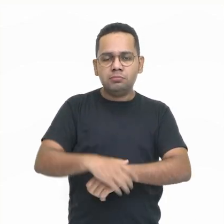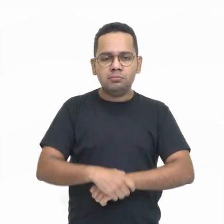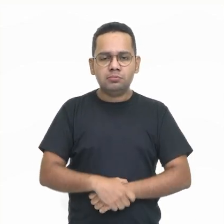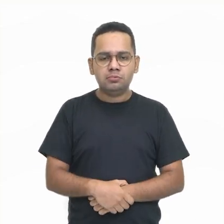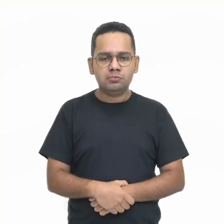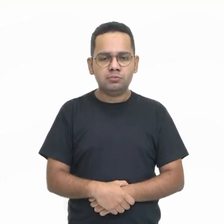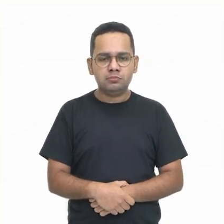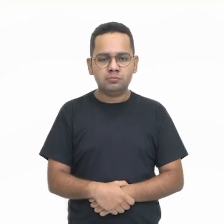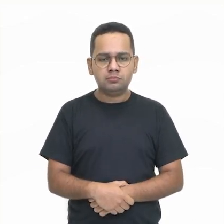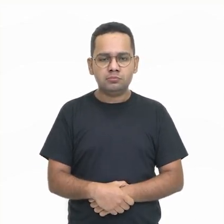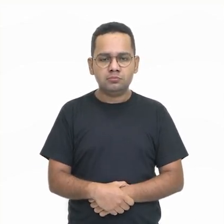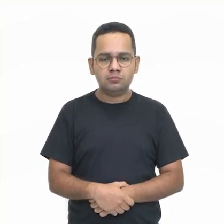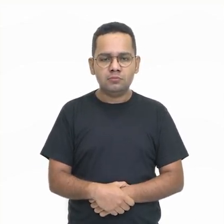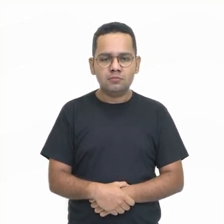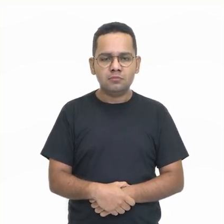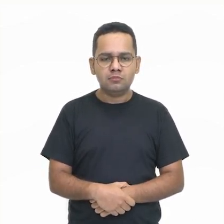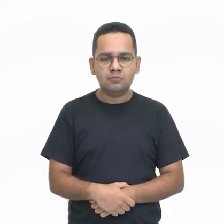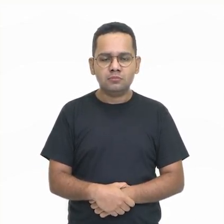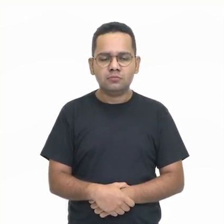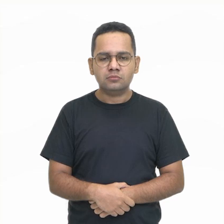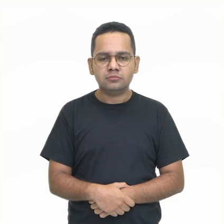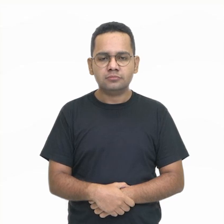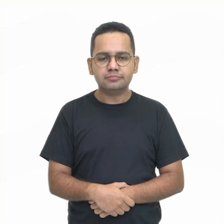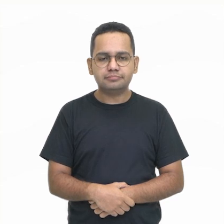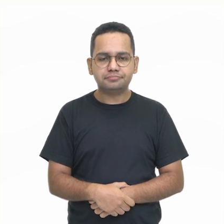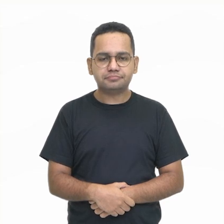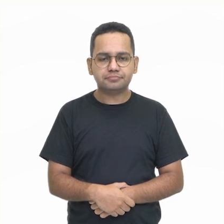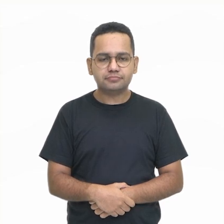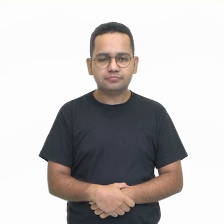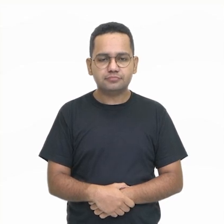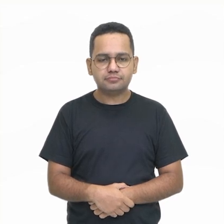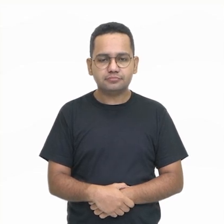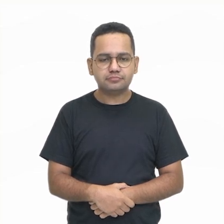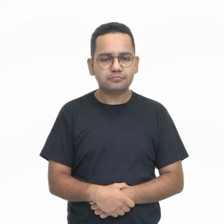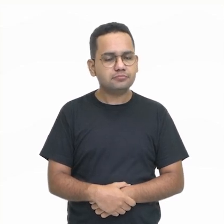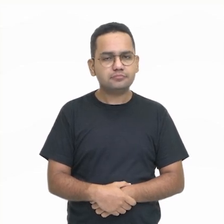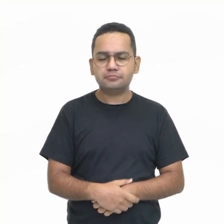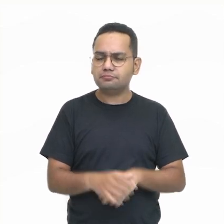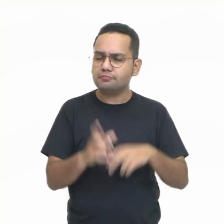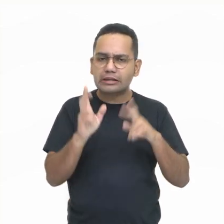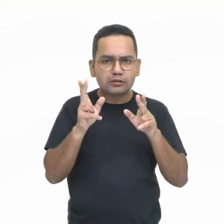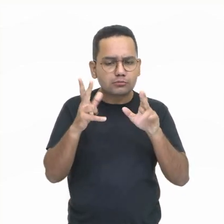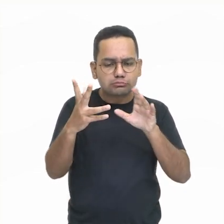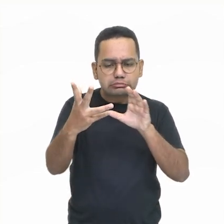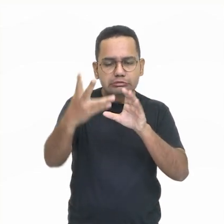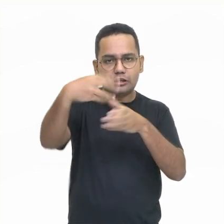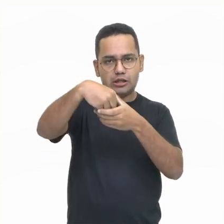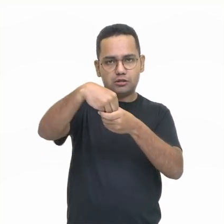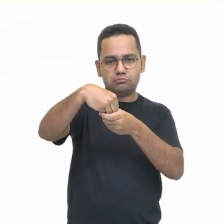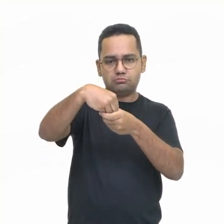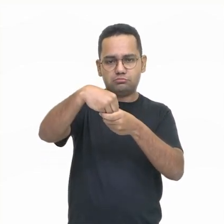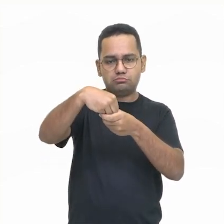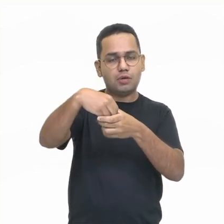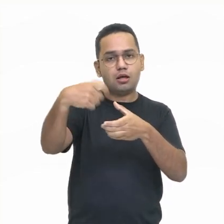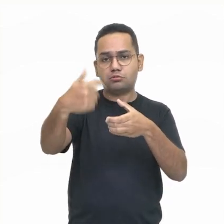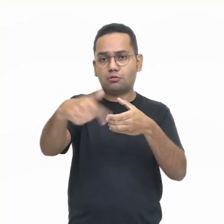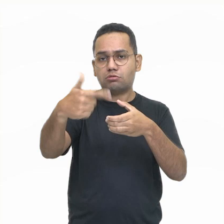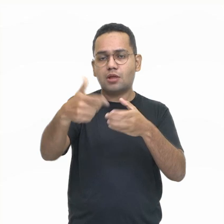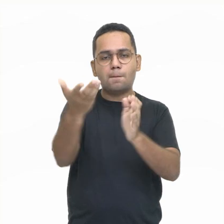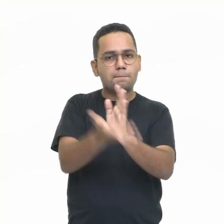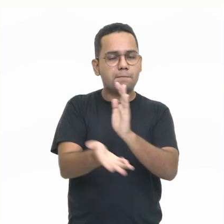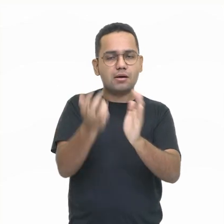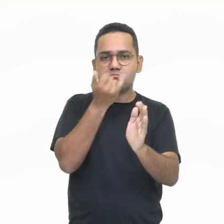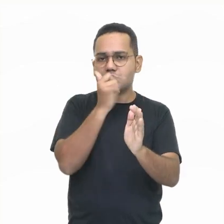esse sódio ele vai entrar na célula naturalmente, sem gasto de